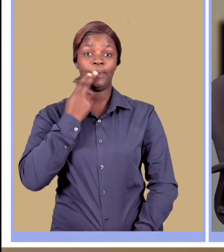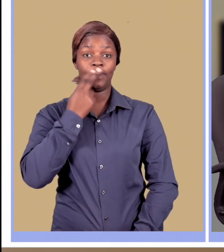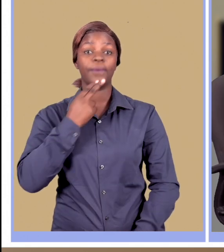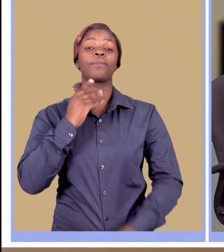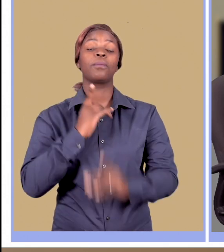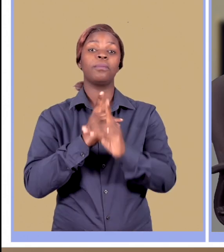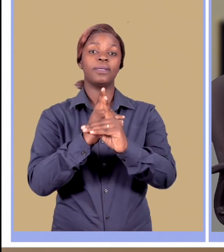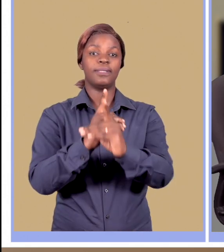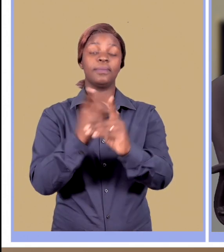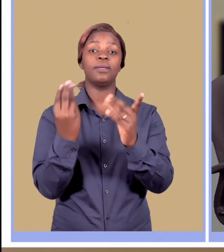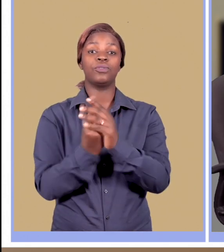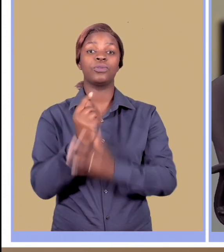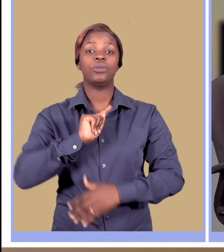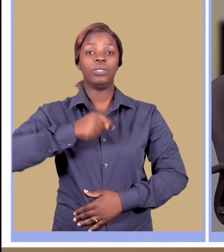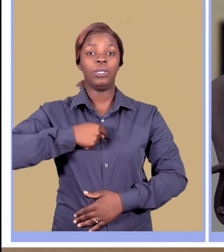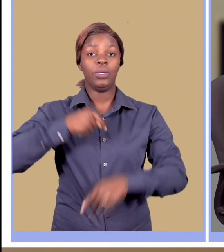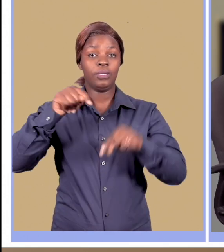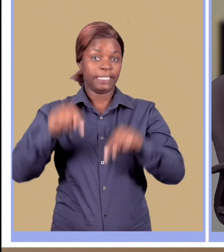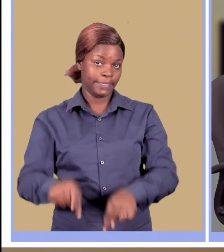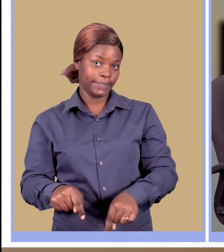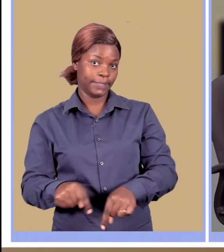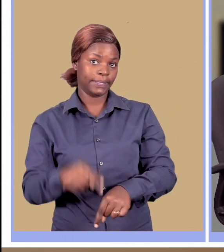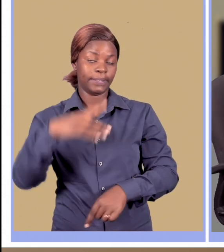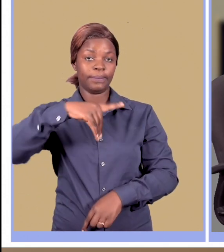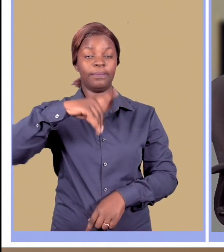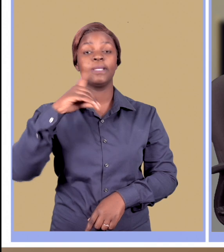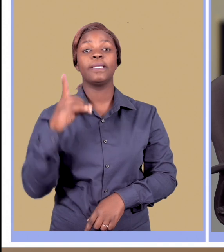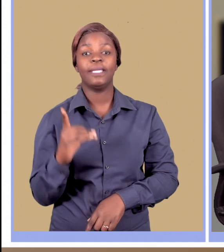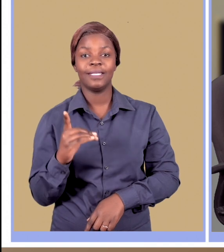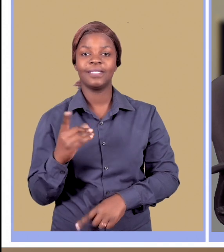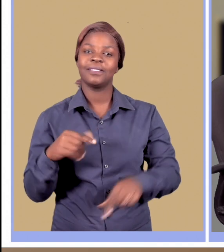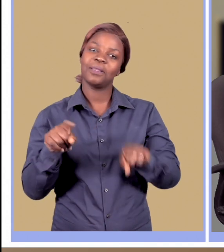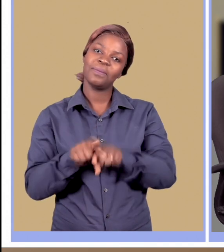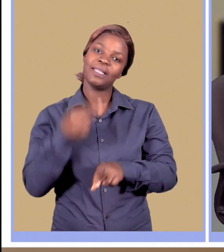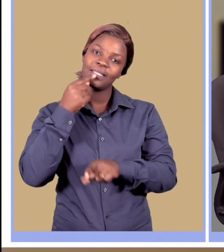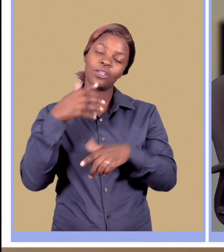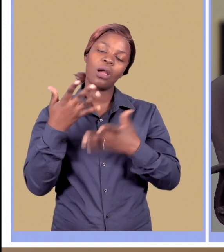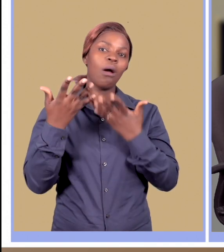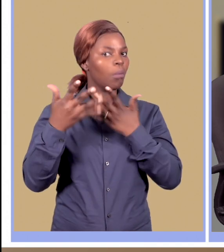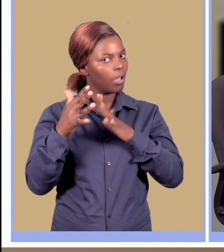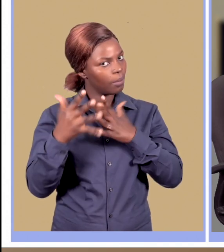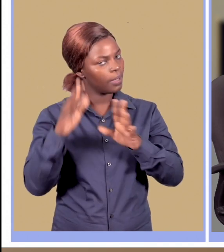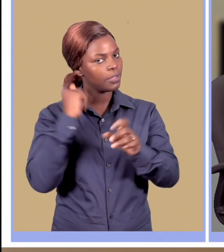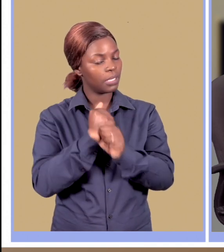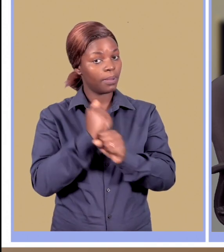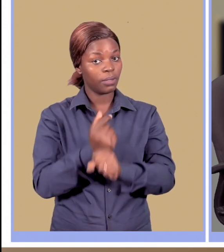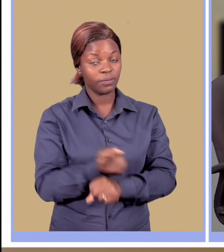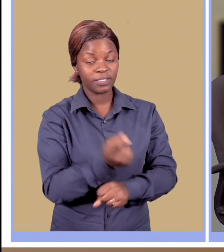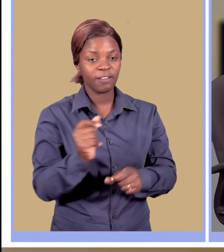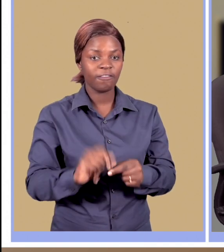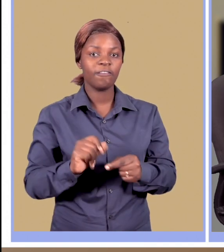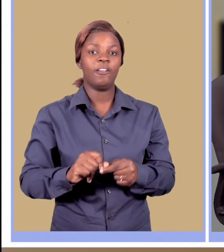por estar conosco aqui neste podcast e sucessos no trabalho